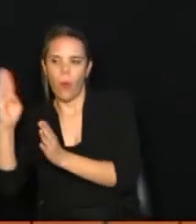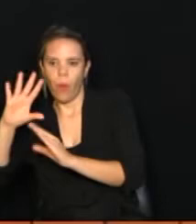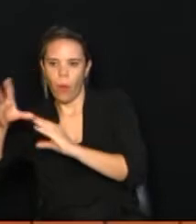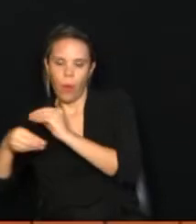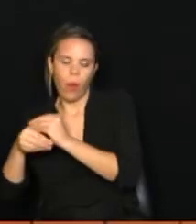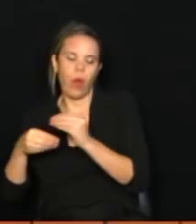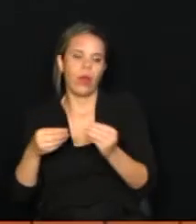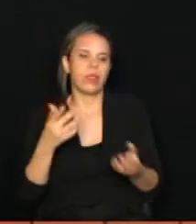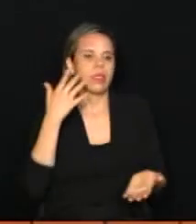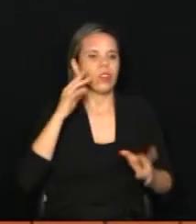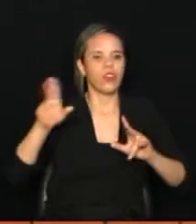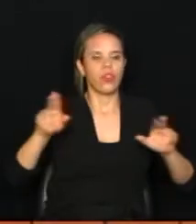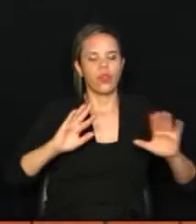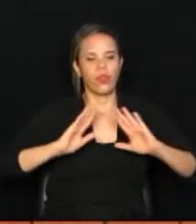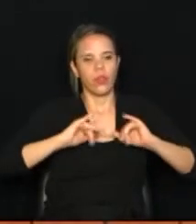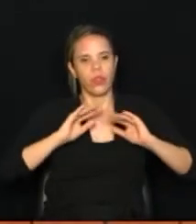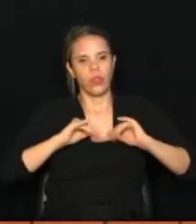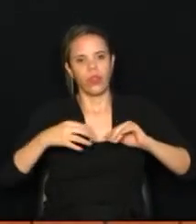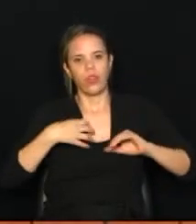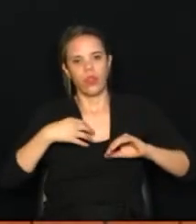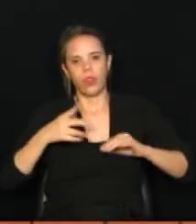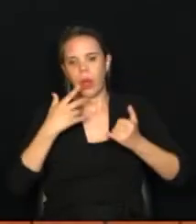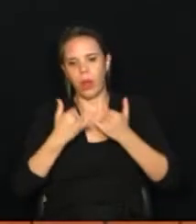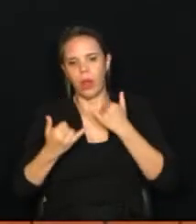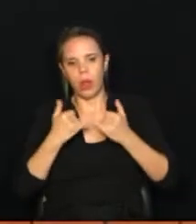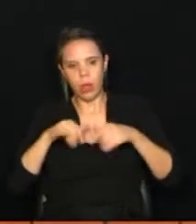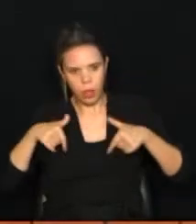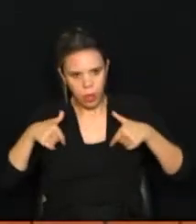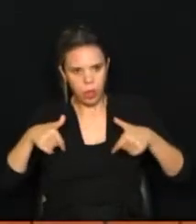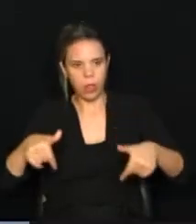diferente ou é parecido a forma como você atua?